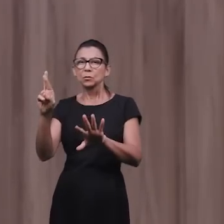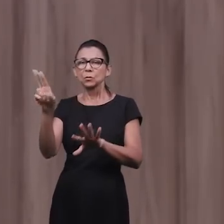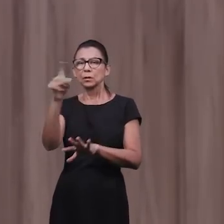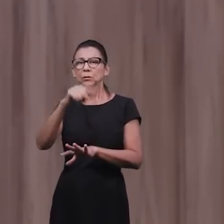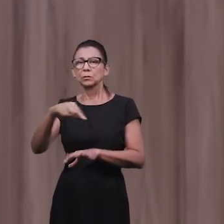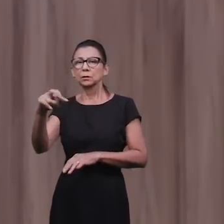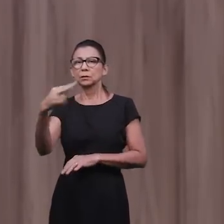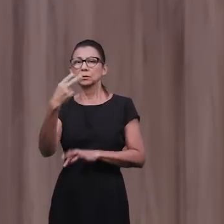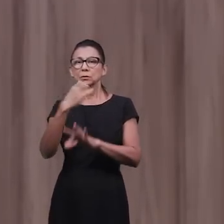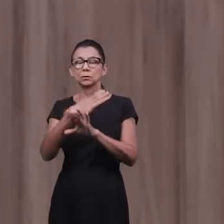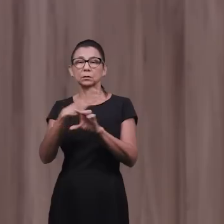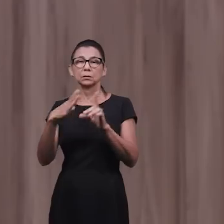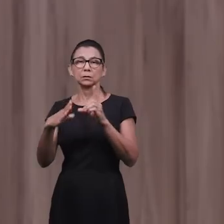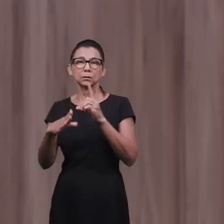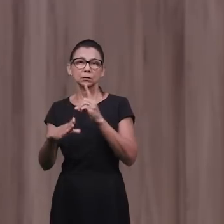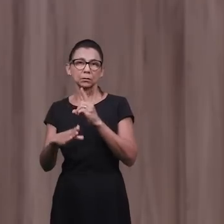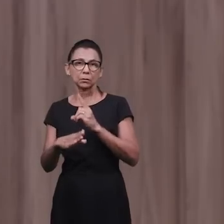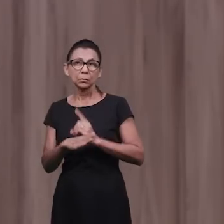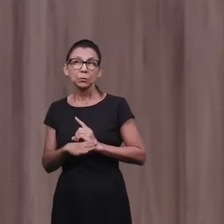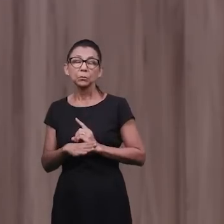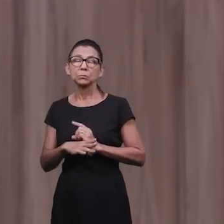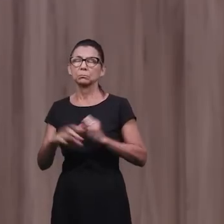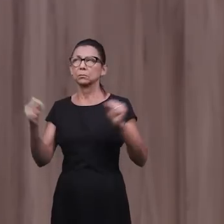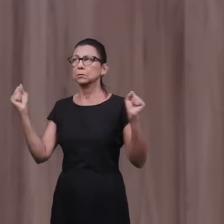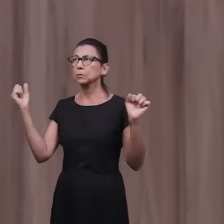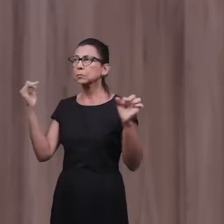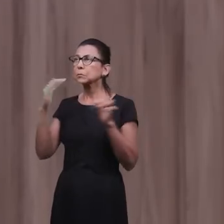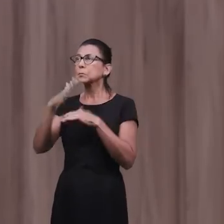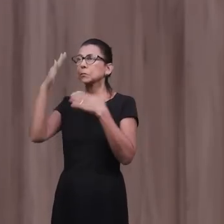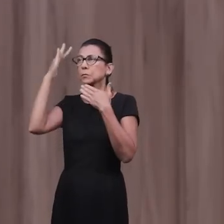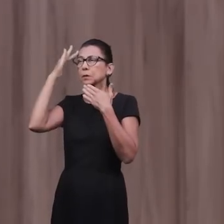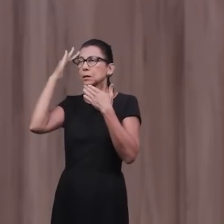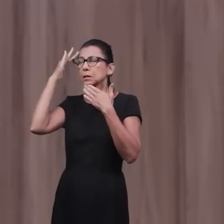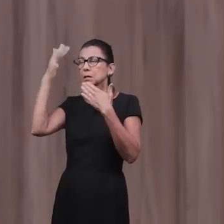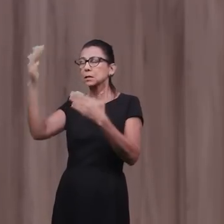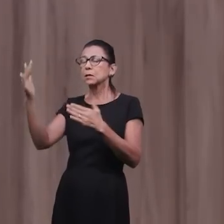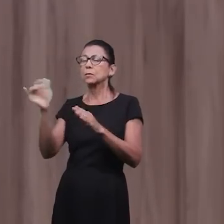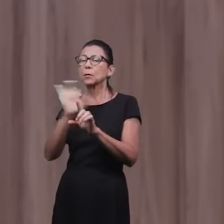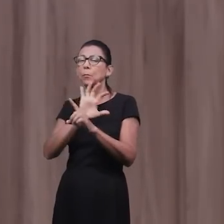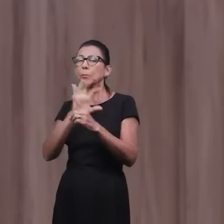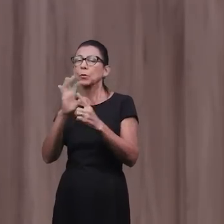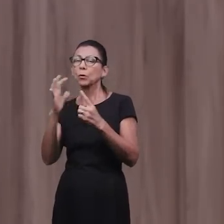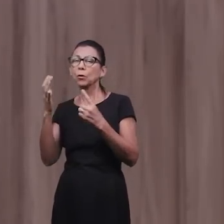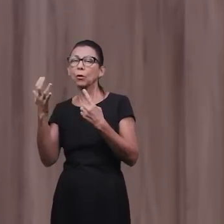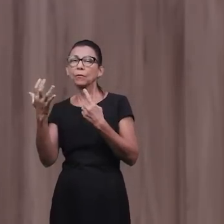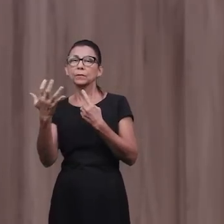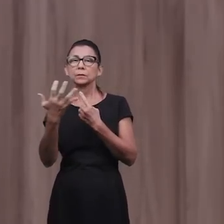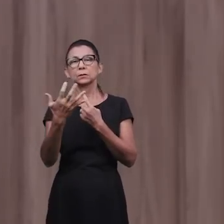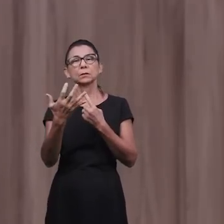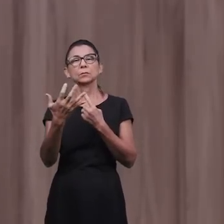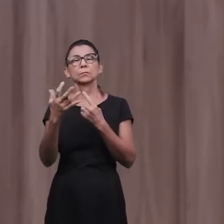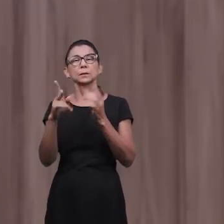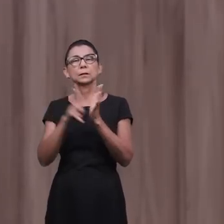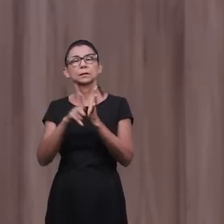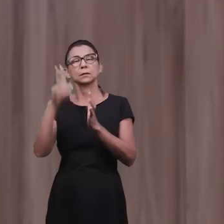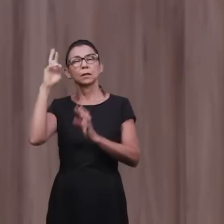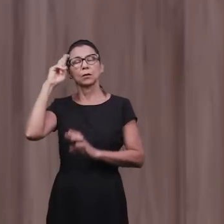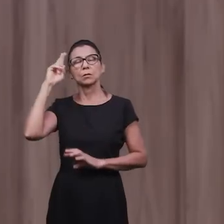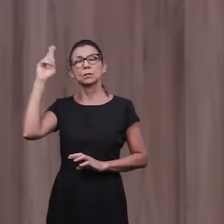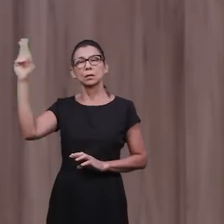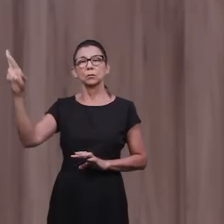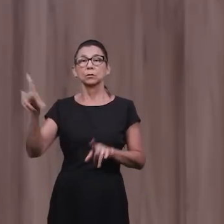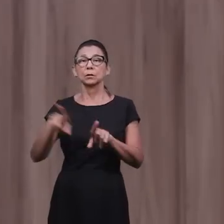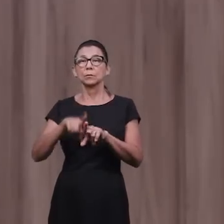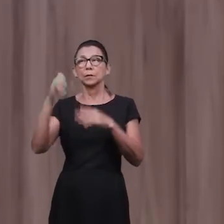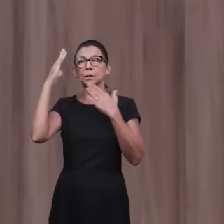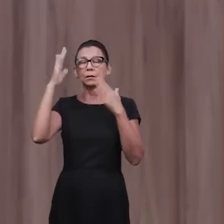culto. Nós glorificamos ao Senhor, porque sabemos que toda providência, ela vem da parte do Senhor. Nós